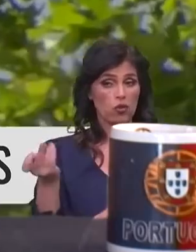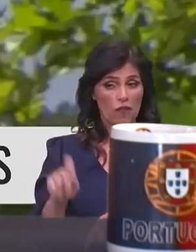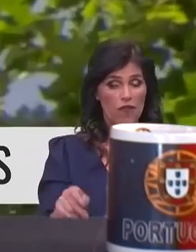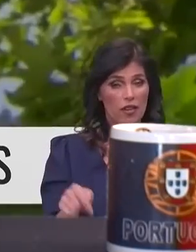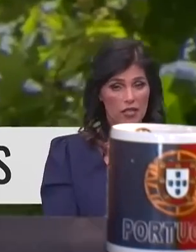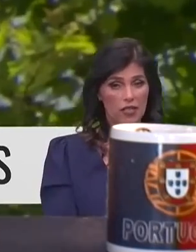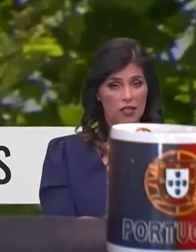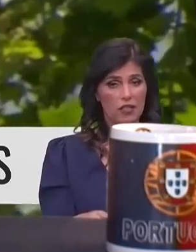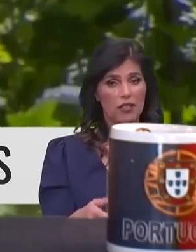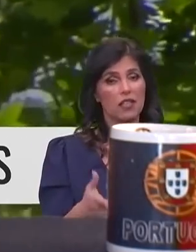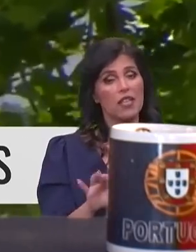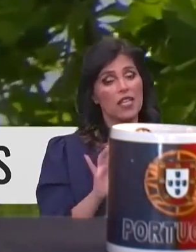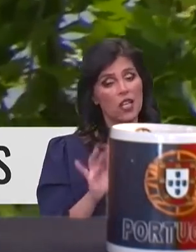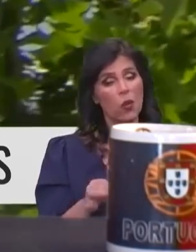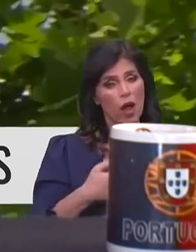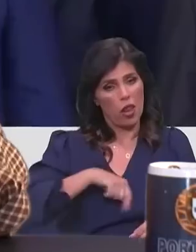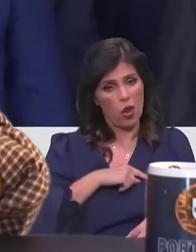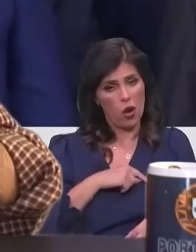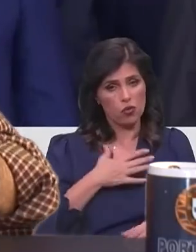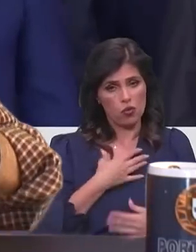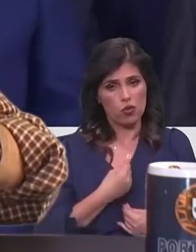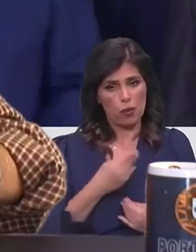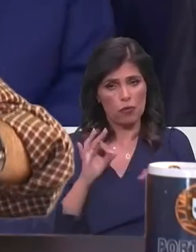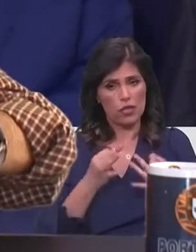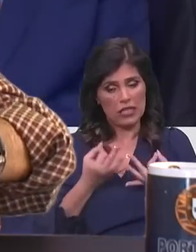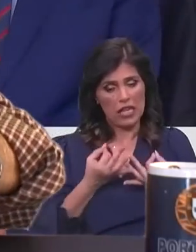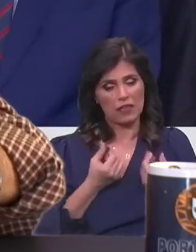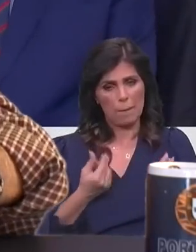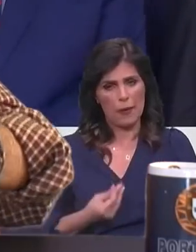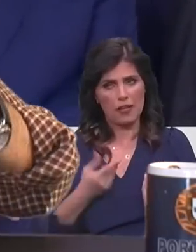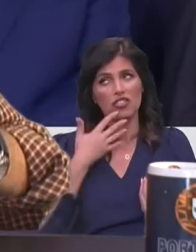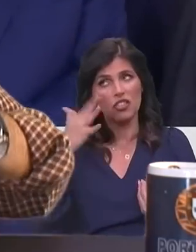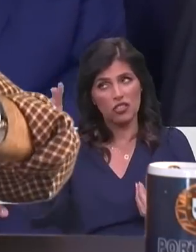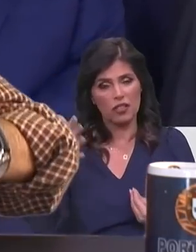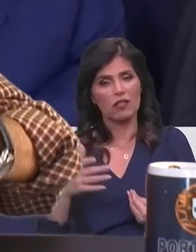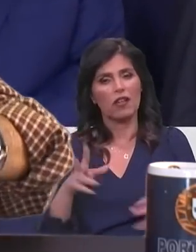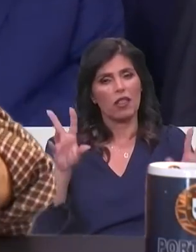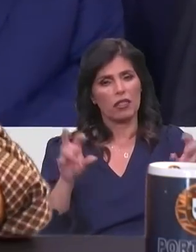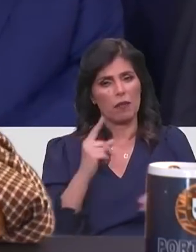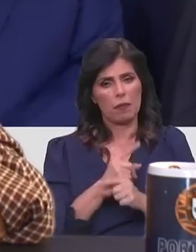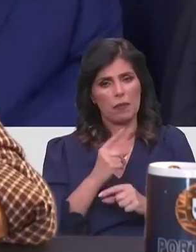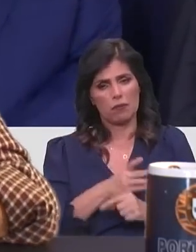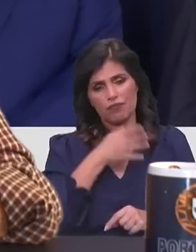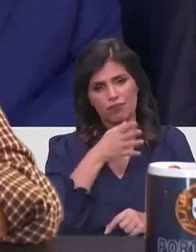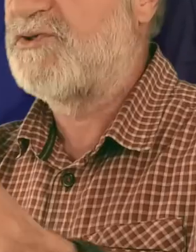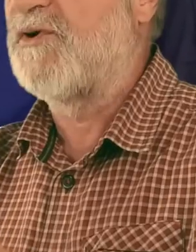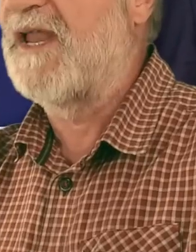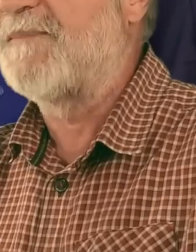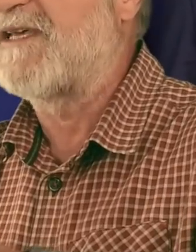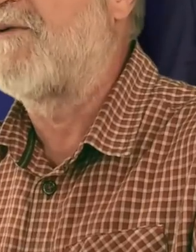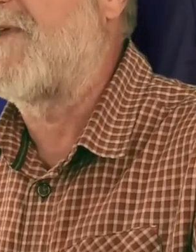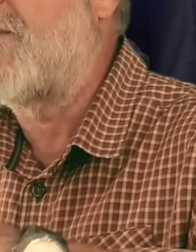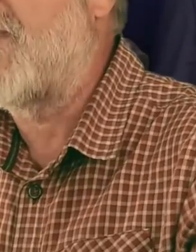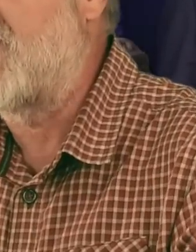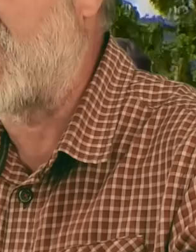palmas para não se compreende como é que vai um João galamba a ser vaiado quando depois se apoia António Costa É culpa do João